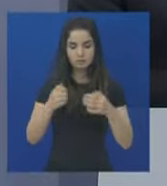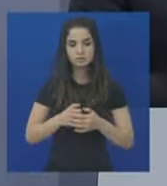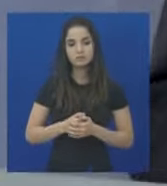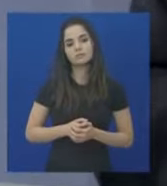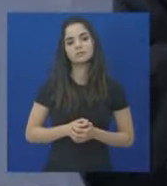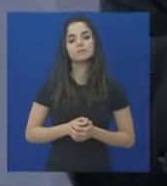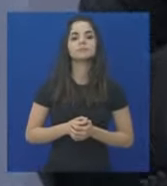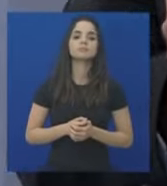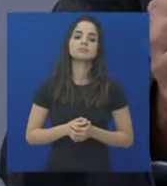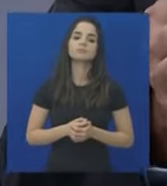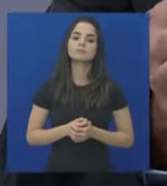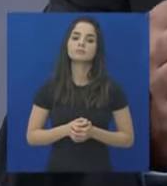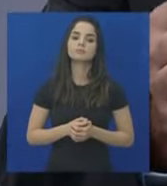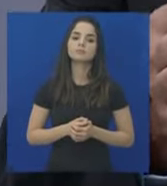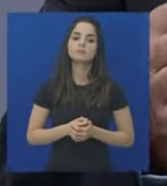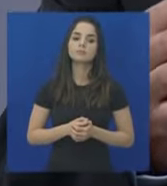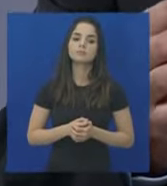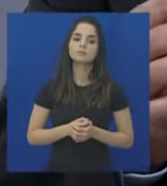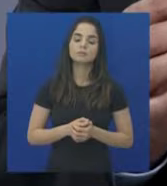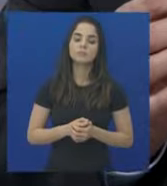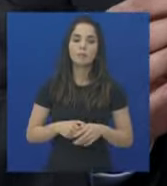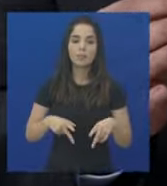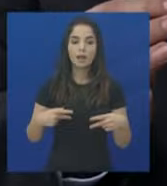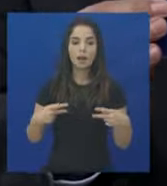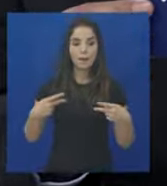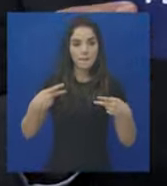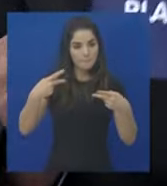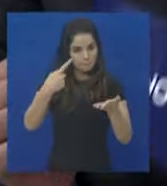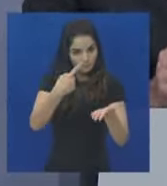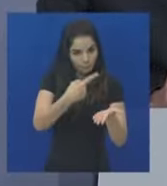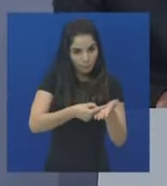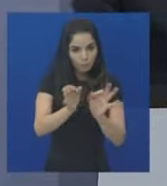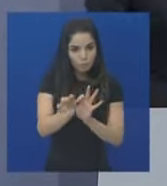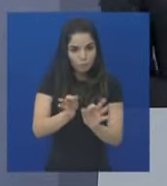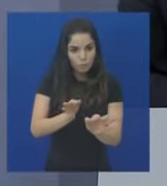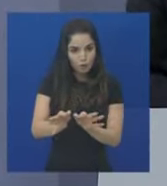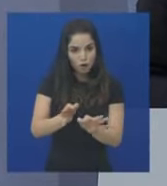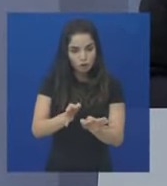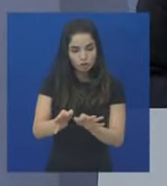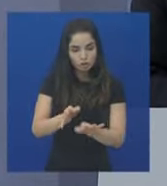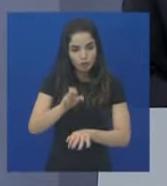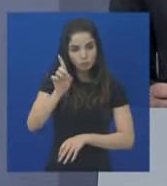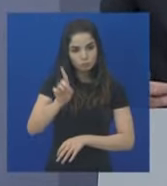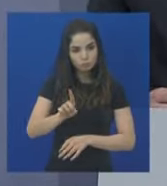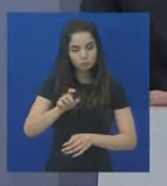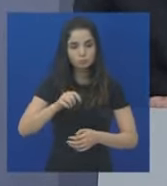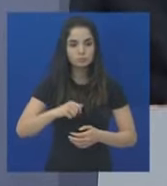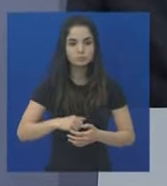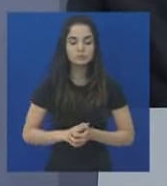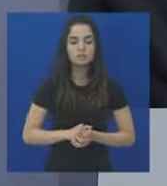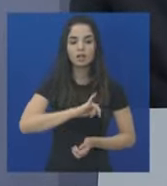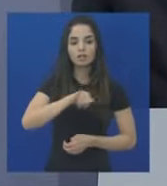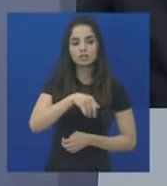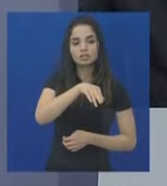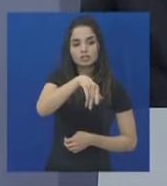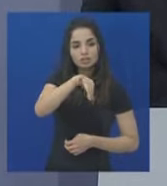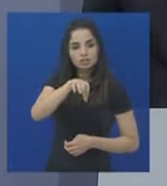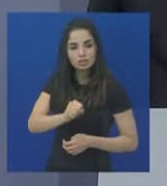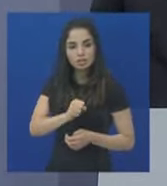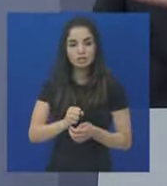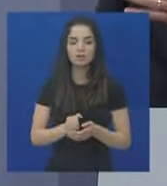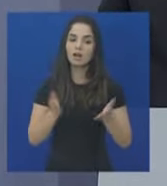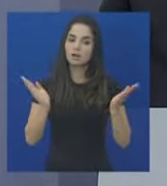Agora, o tema é o plano diretor. Quem faz a pergunta é o candidato Jânio. E o senhor,